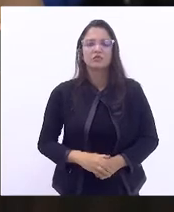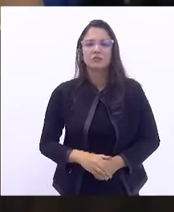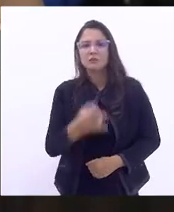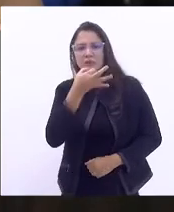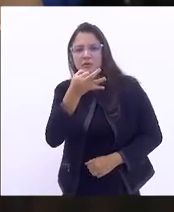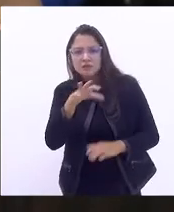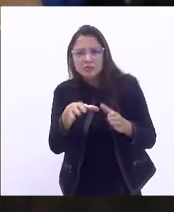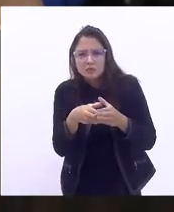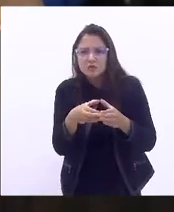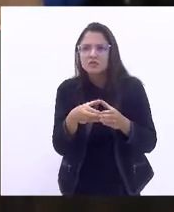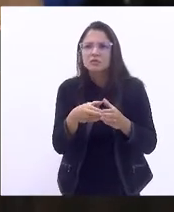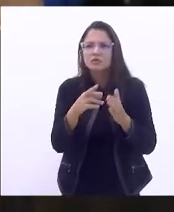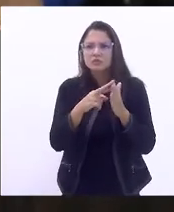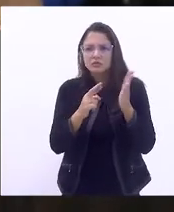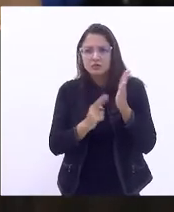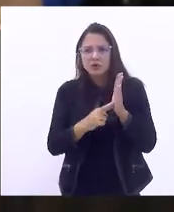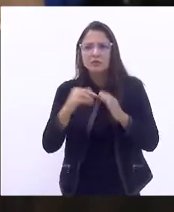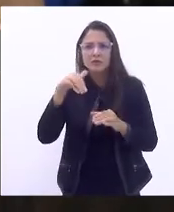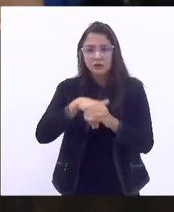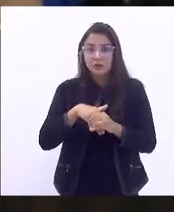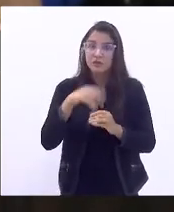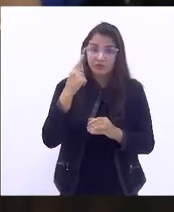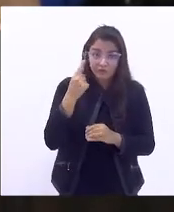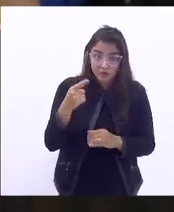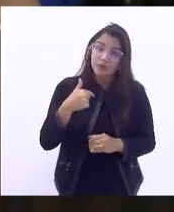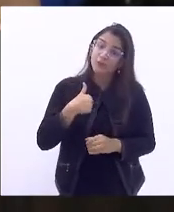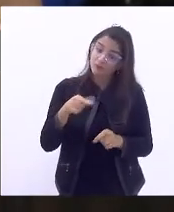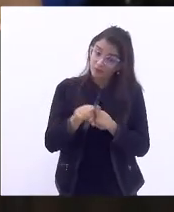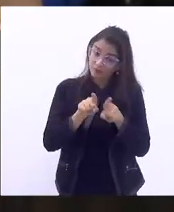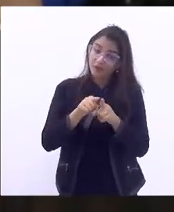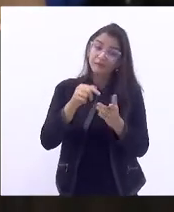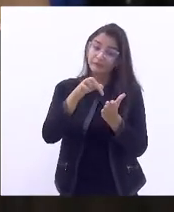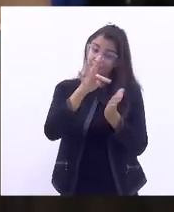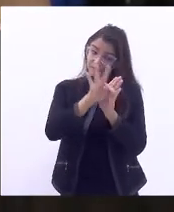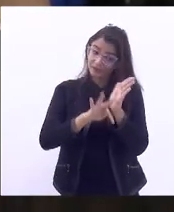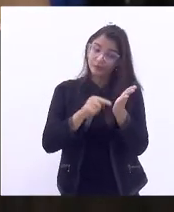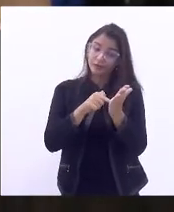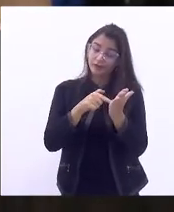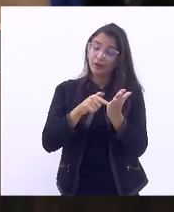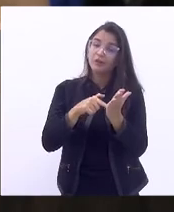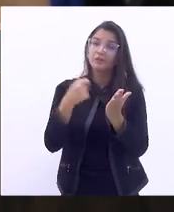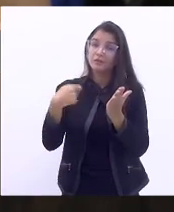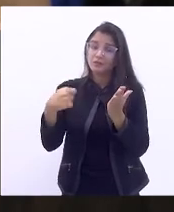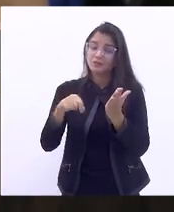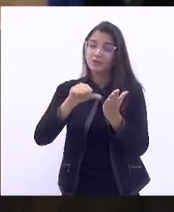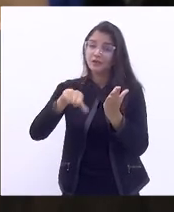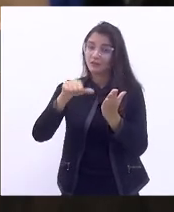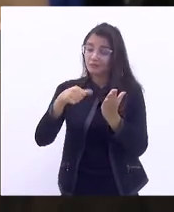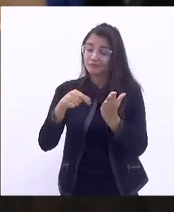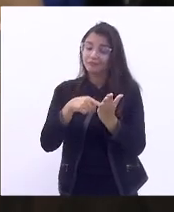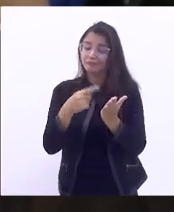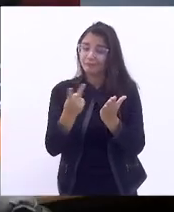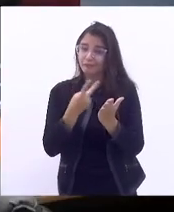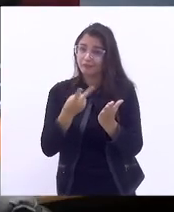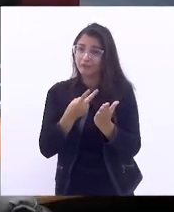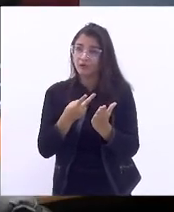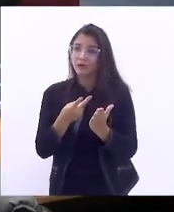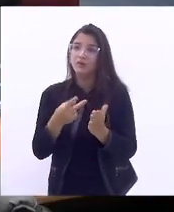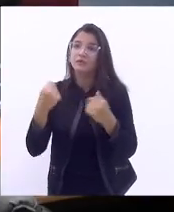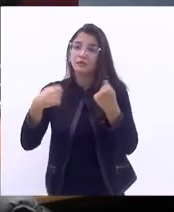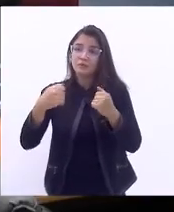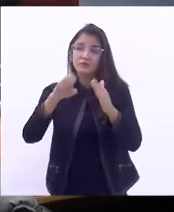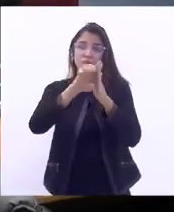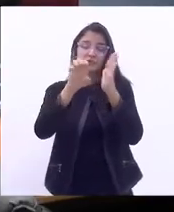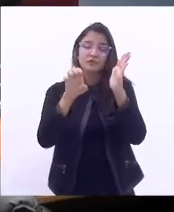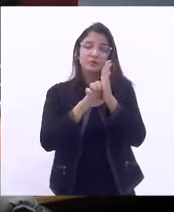É verdade. Viu como é que às vezes eu tenho que corrigir, inclusive, o texto aqui? Nós vamos ter que fazer uma emenda